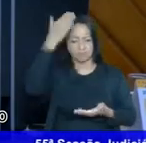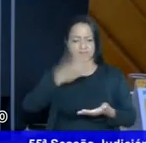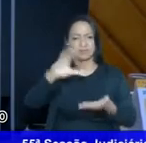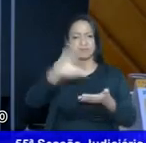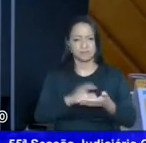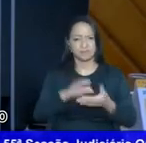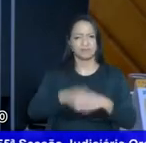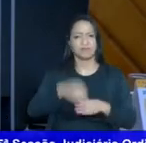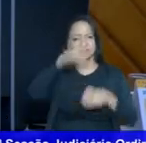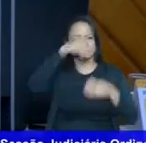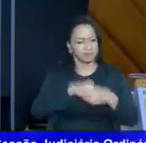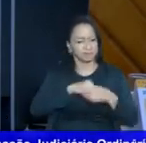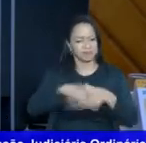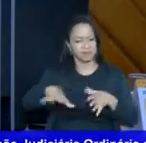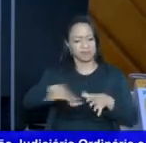está tudo aqui dentro do PJE.